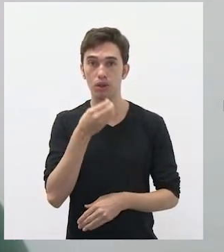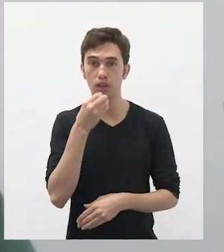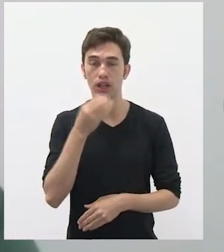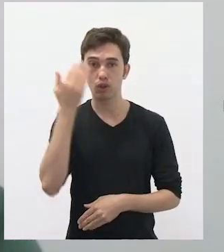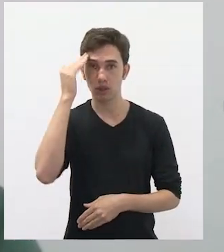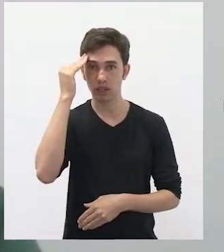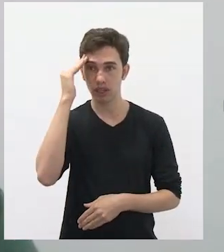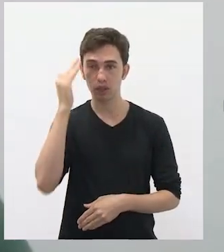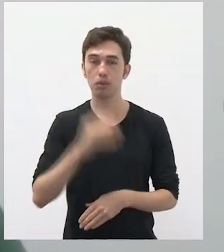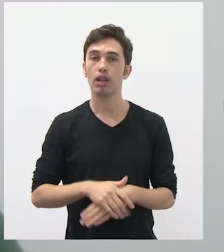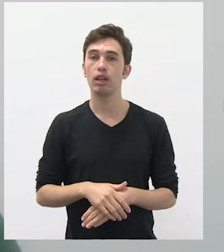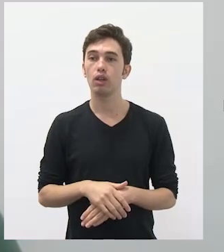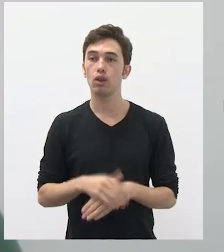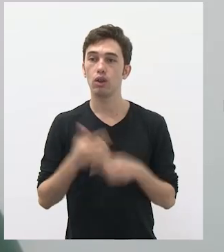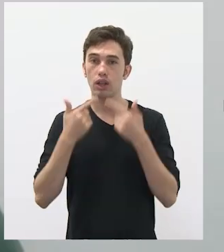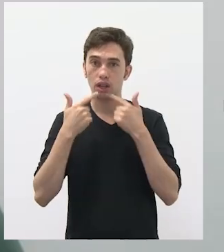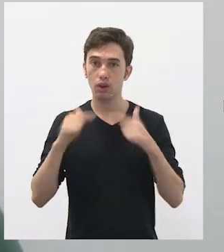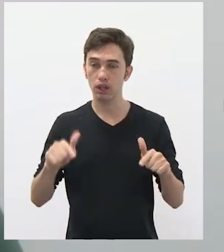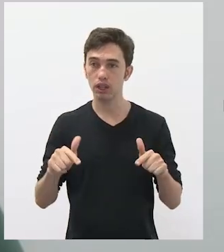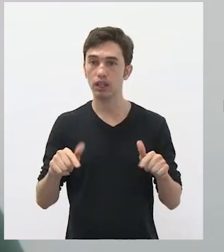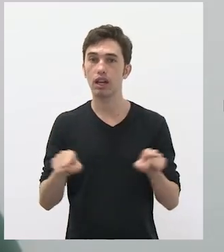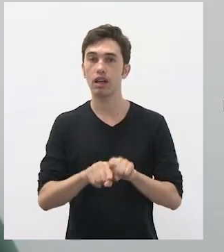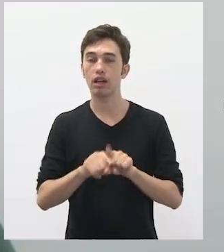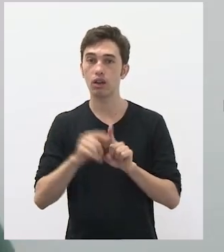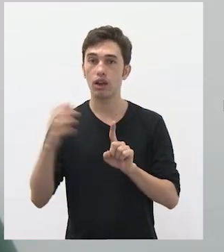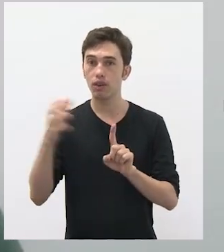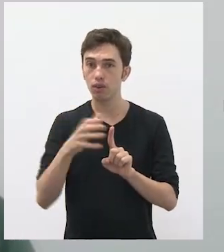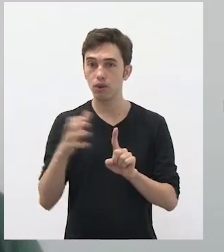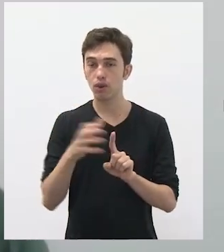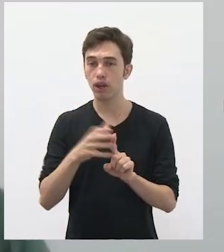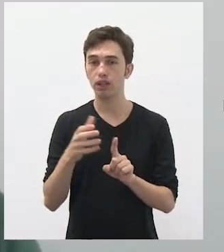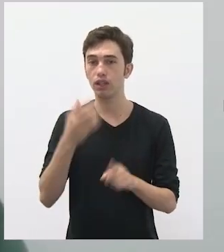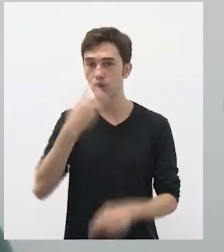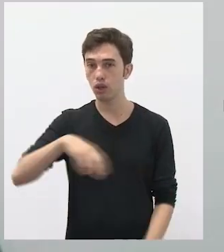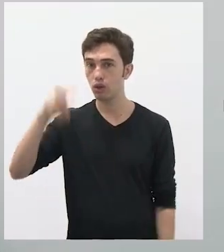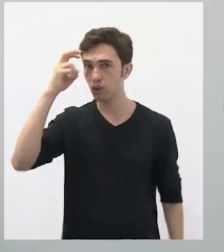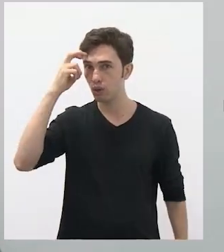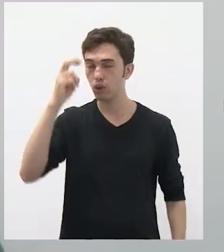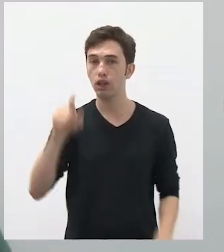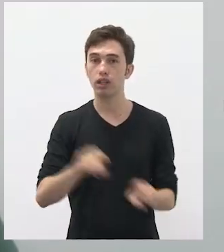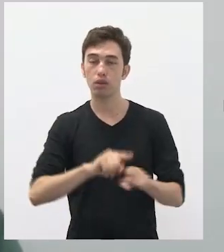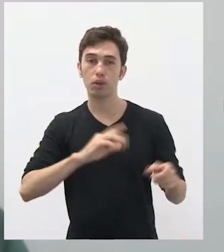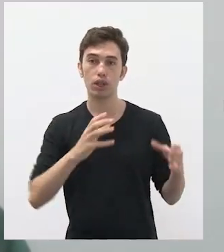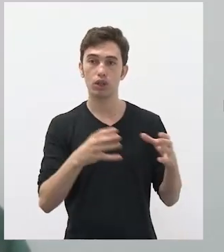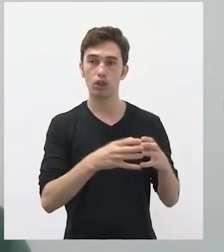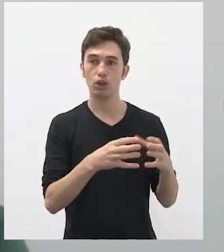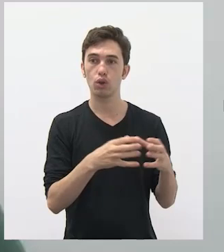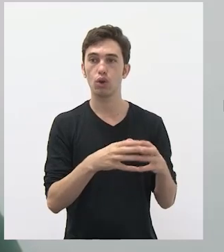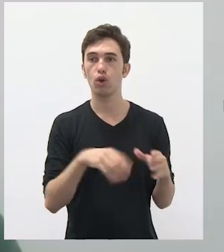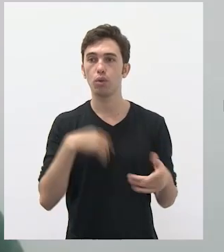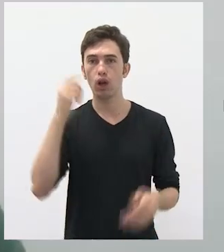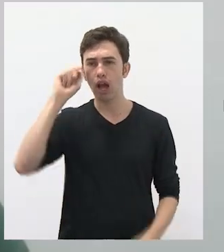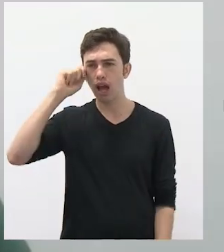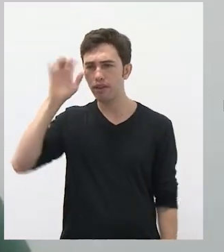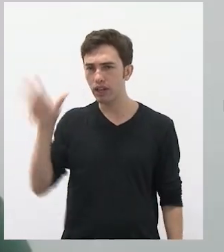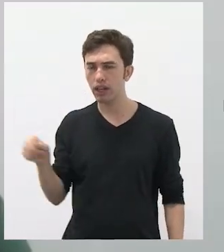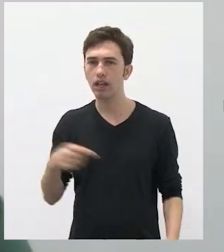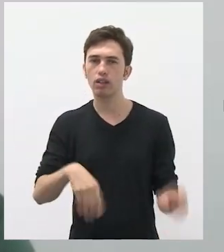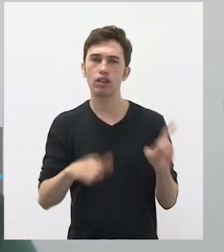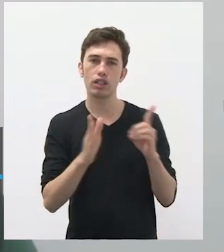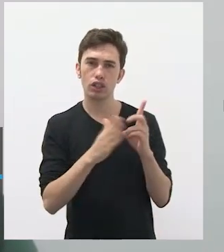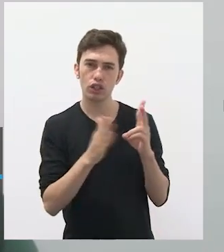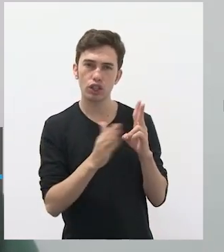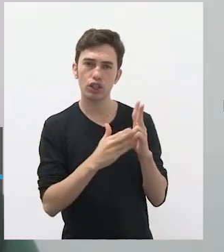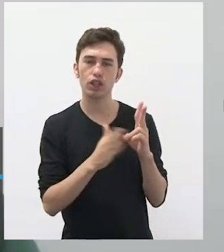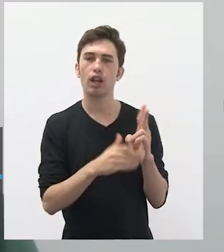origem linguística a partir de uma influência de uma cultura, né, e de grupos linguísticos africanos, indígenas, né,